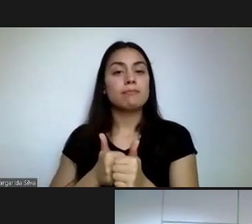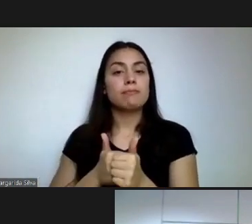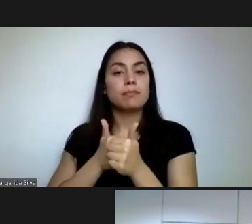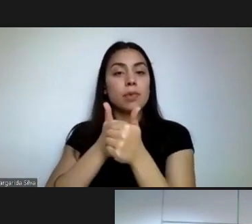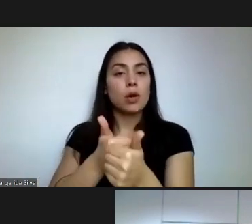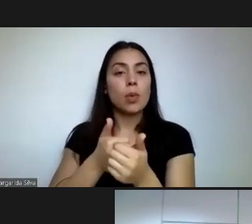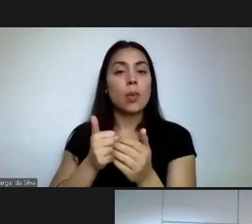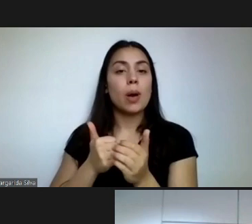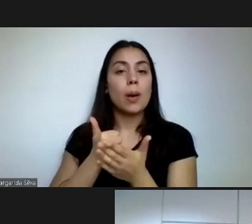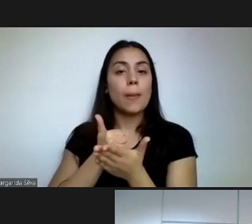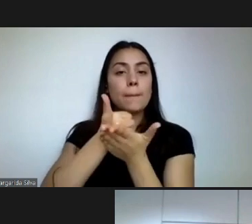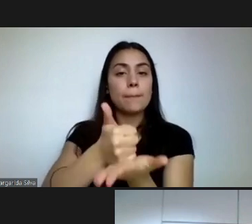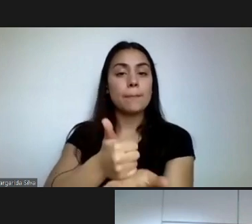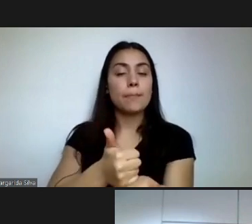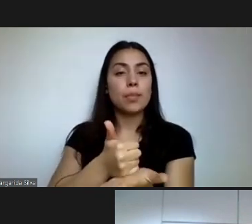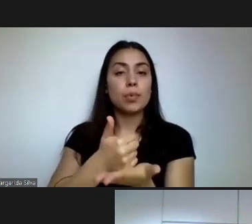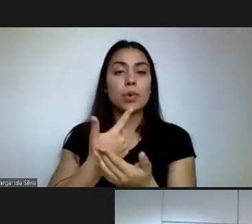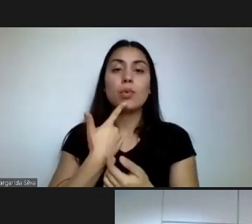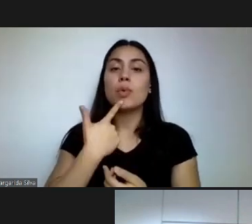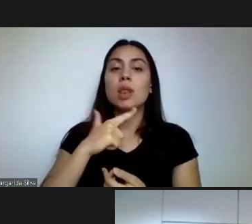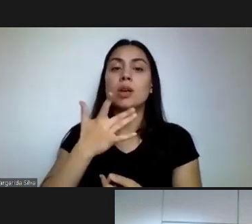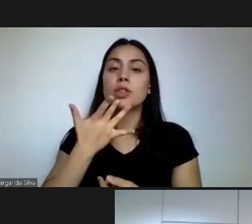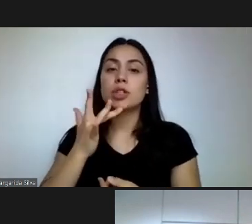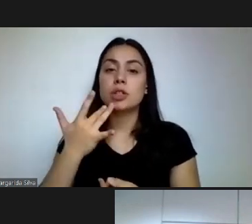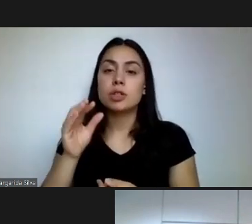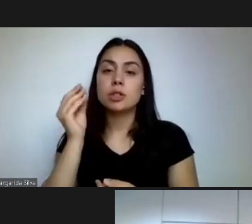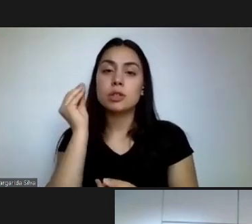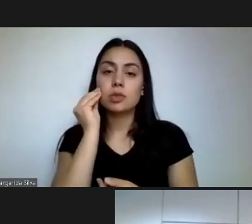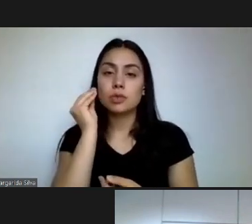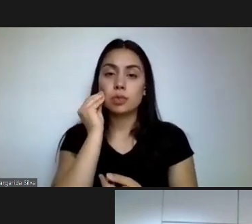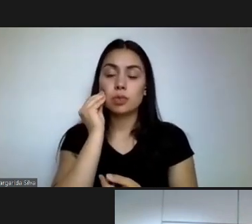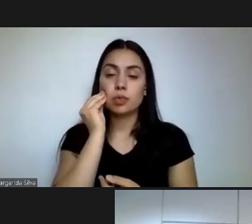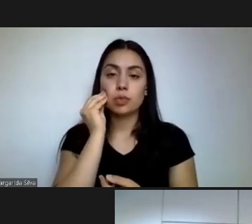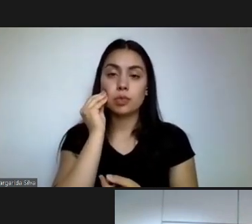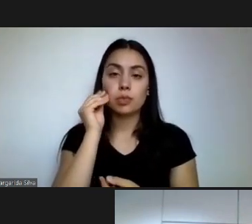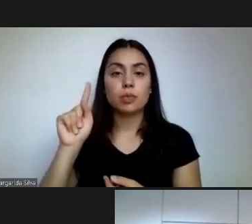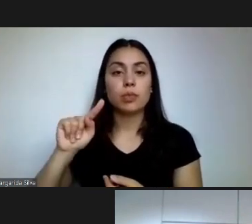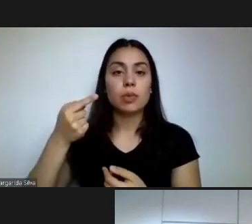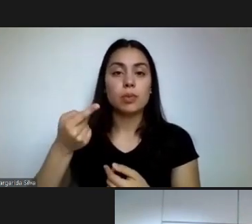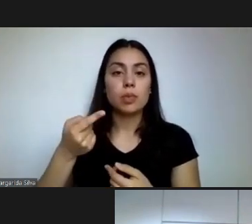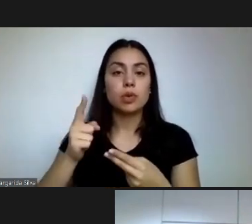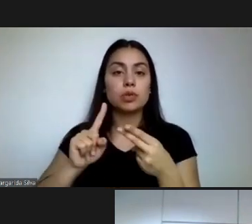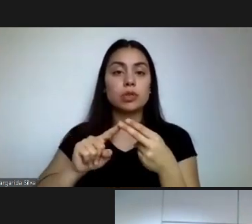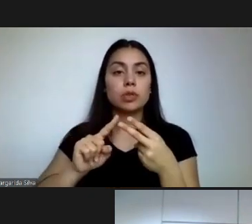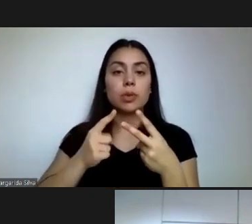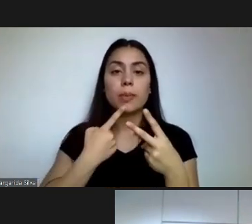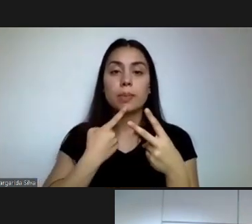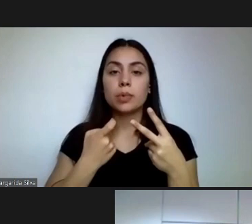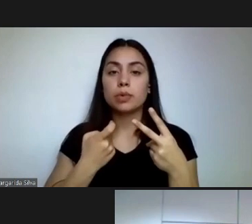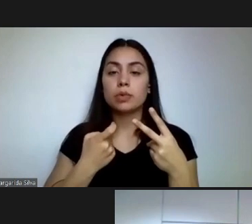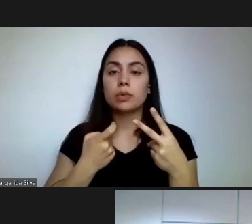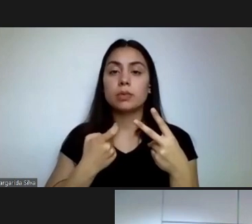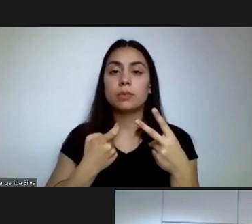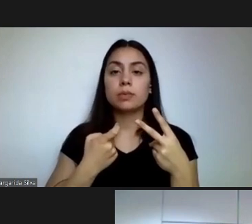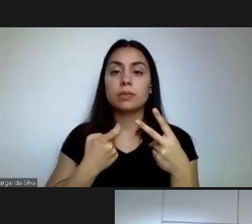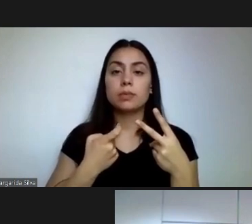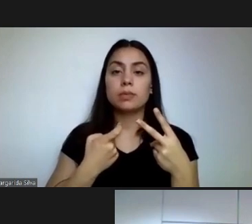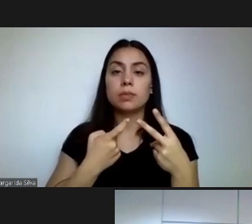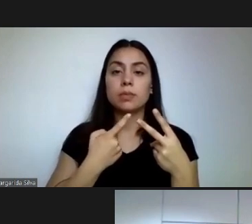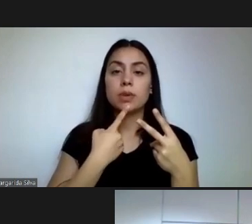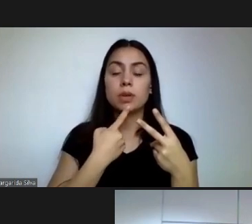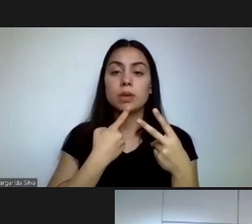línguas quanto à língua portuguesa, por exemplo. E depois aqui ainda algumas perguntas também